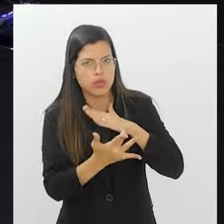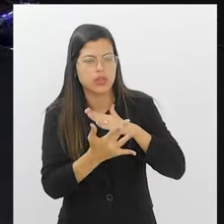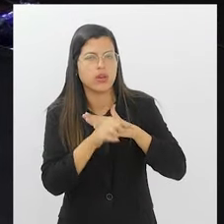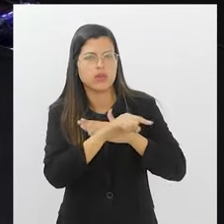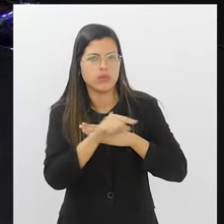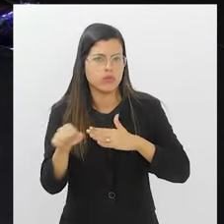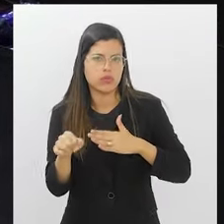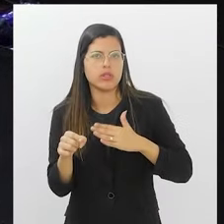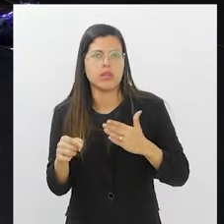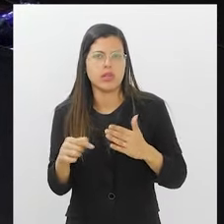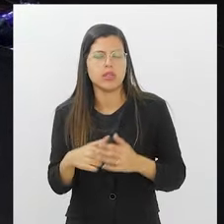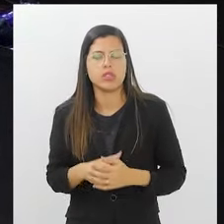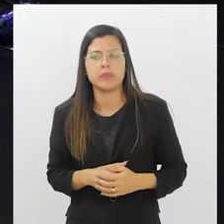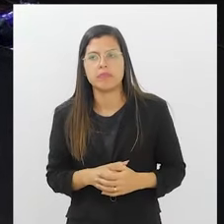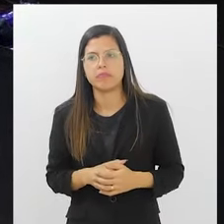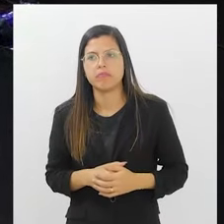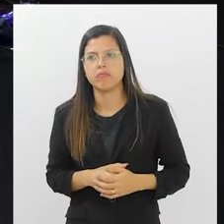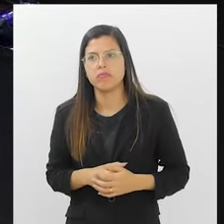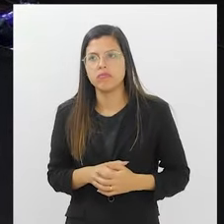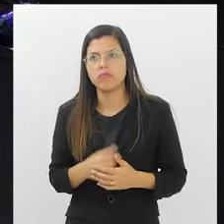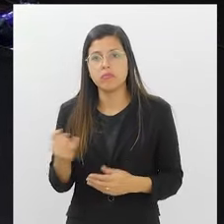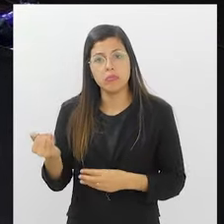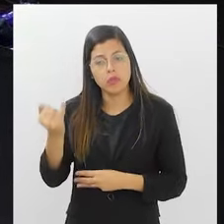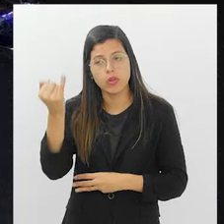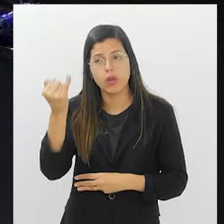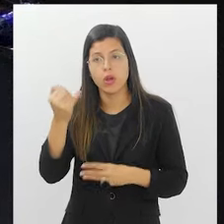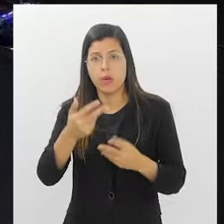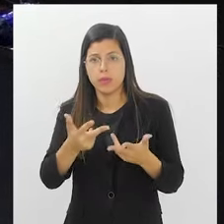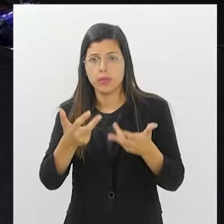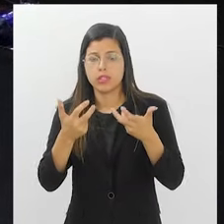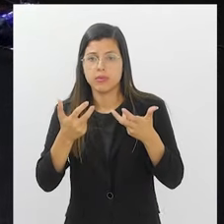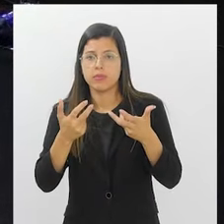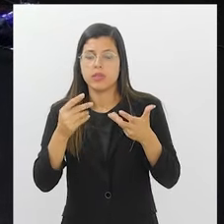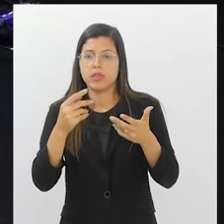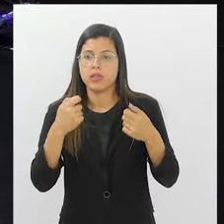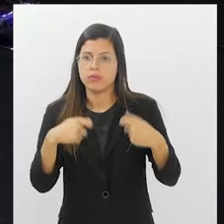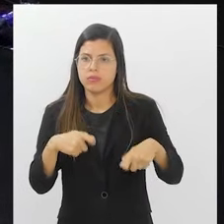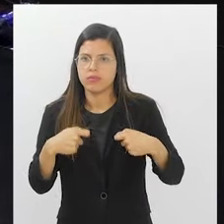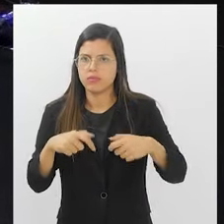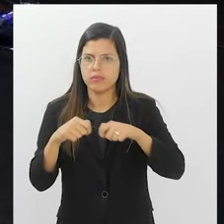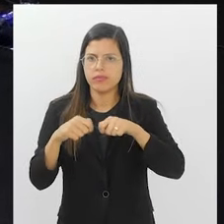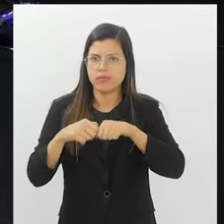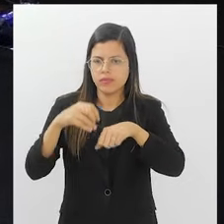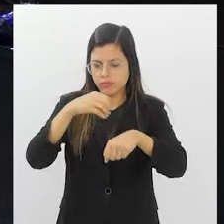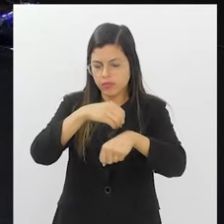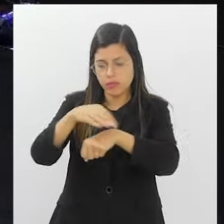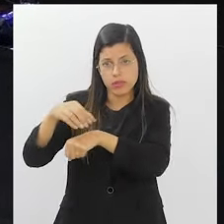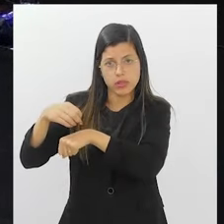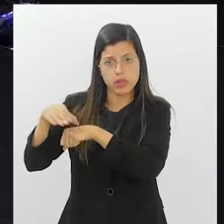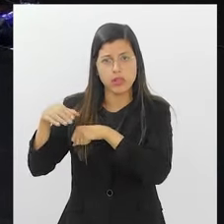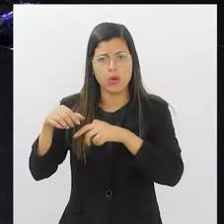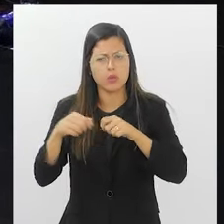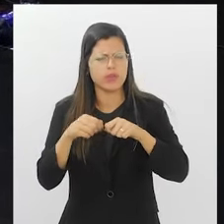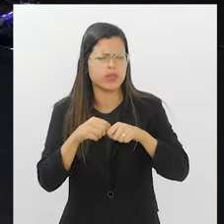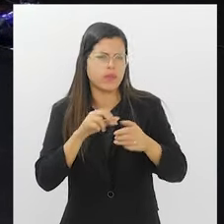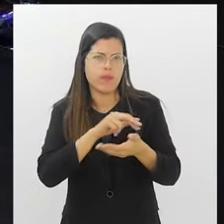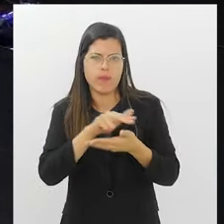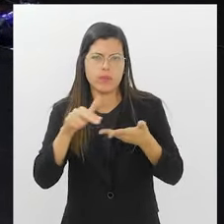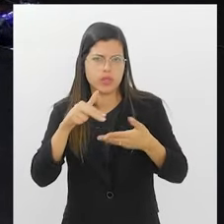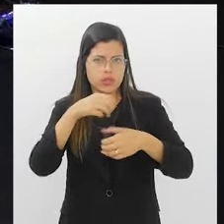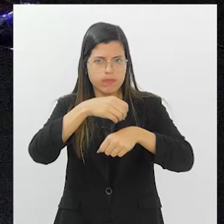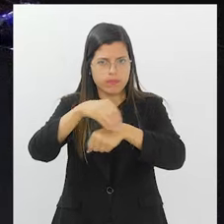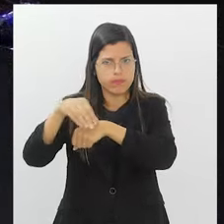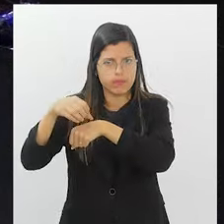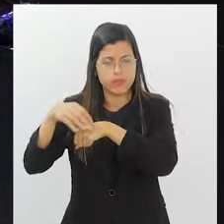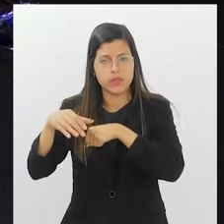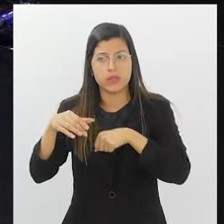e falar também. Isso é importantíssimo. Então, eu vi que realmente precisava fazer essas indicações e eu fiz várias